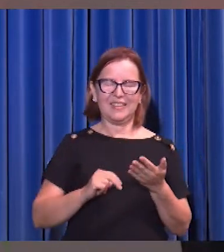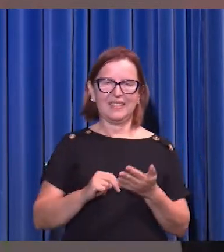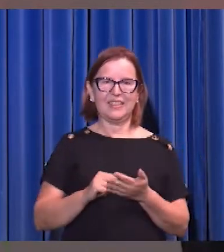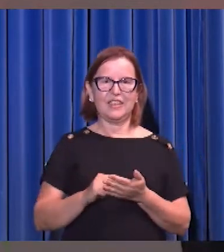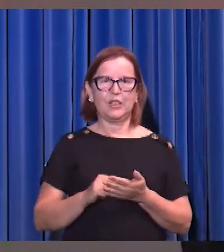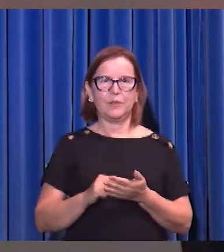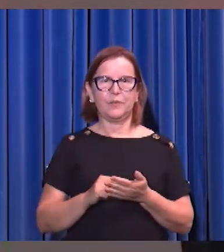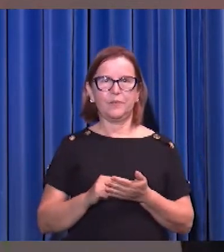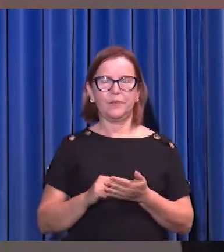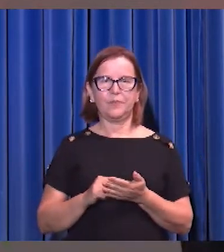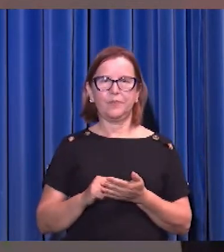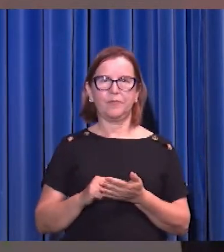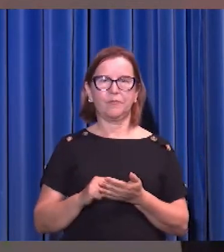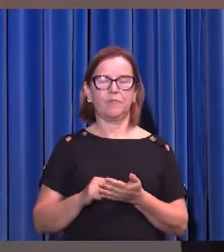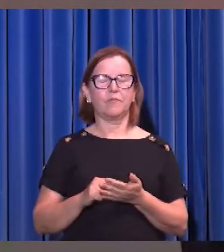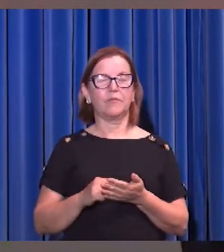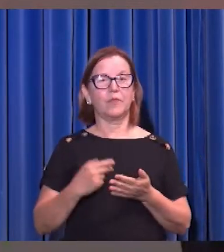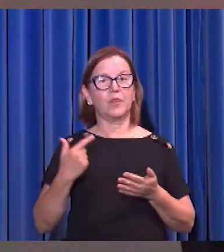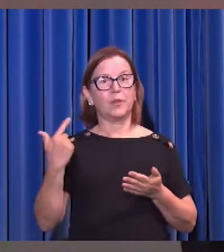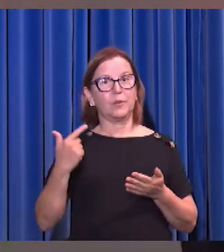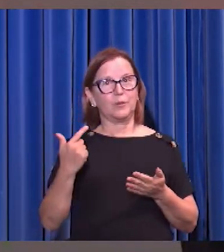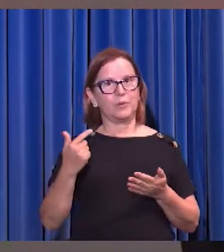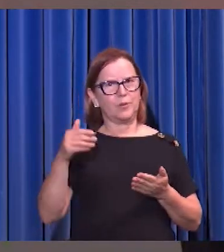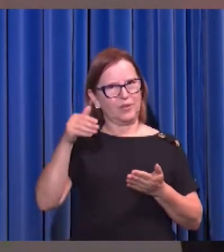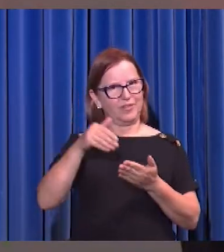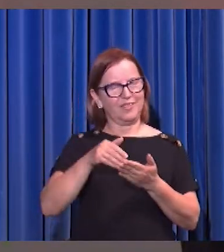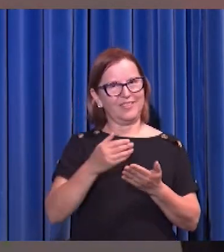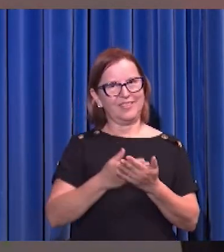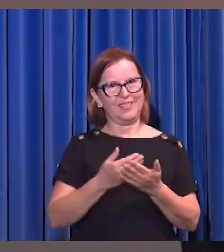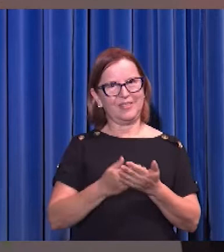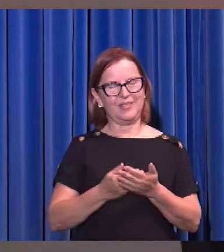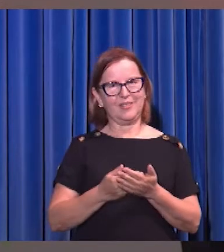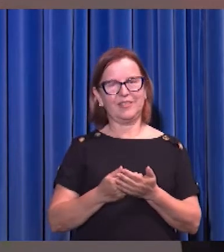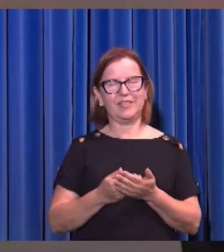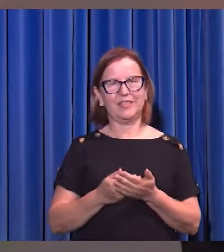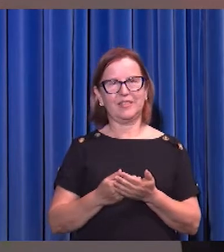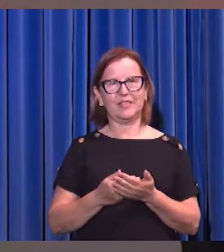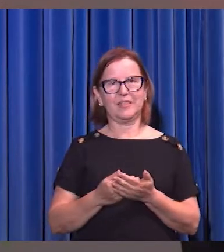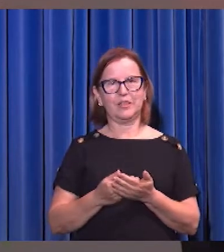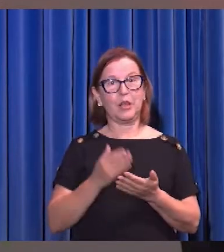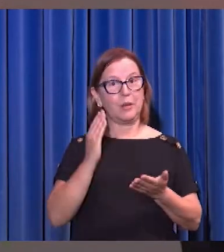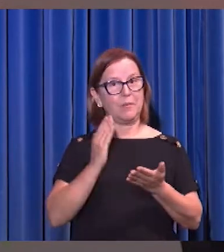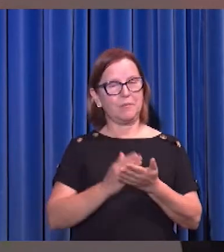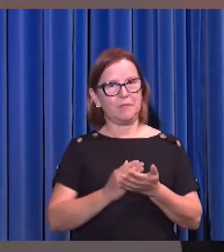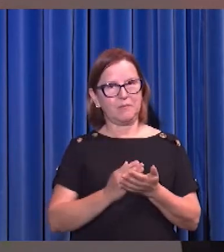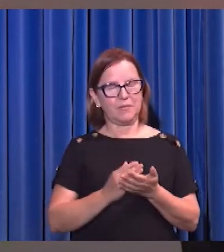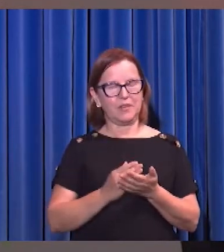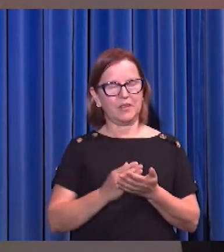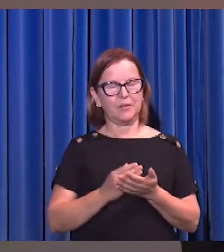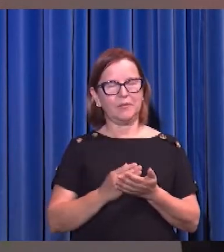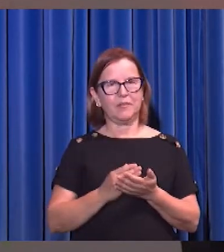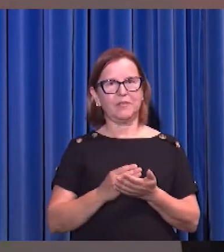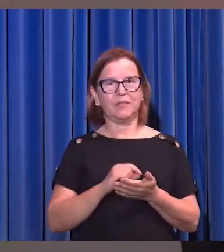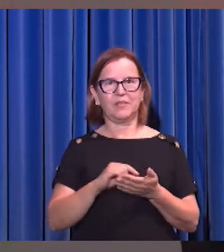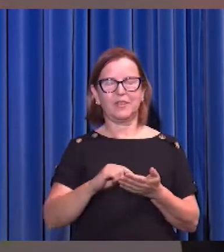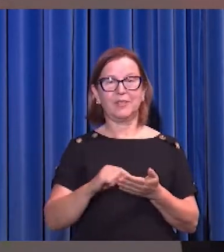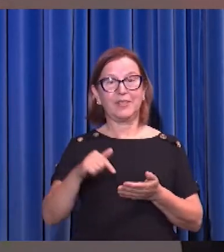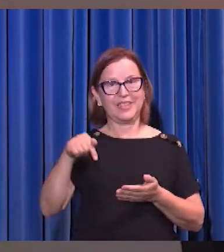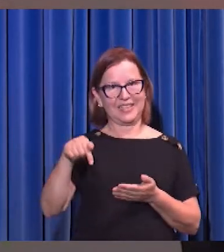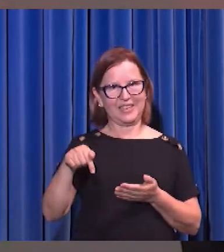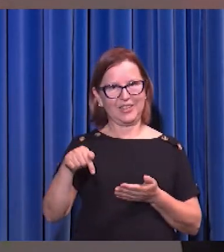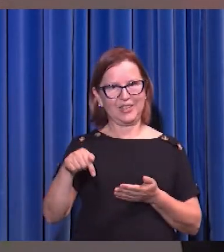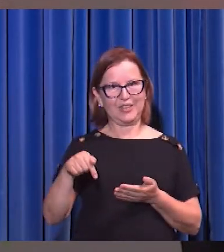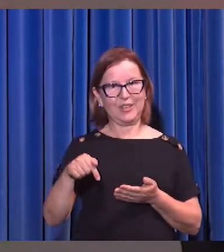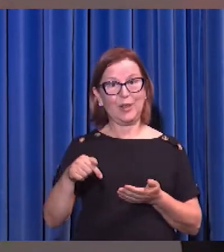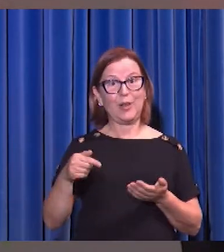Nos dois últimos estudos, nós avançamos do versículo 1 até o versículo 7, e hoje